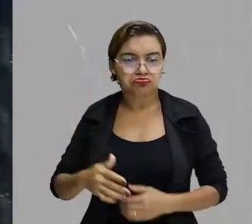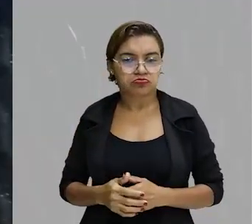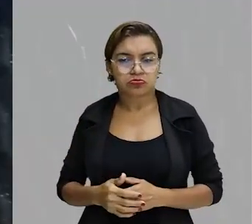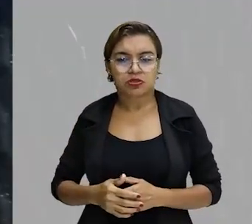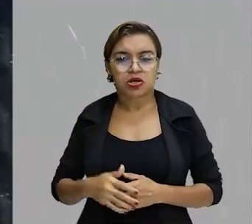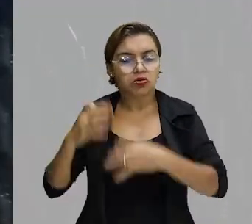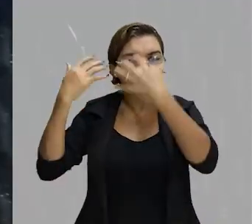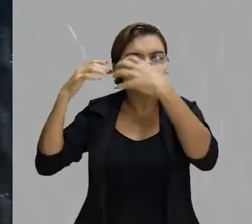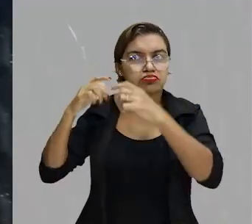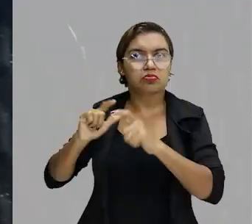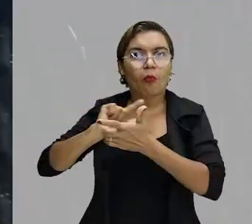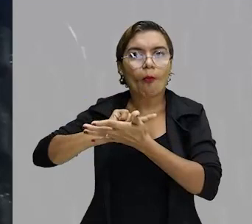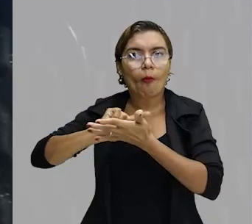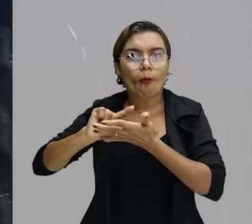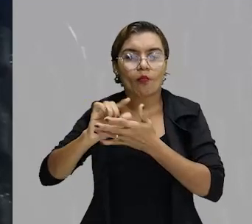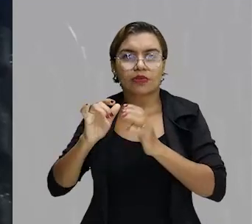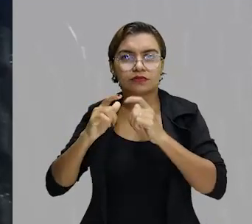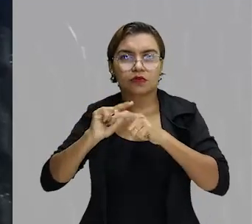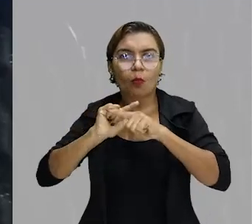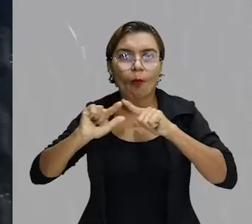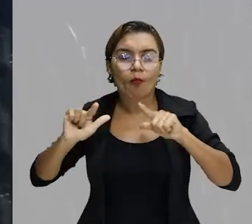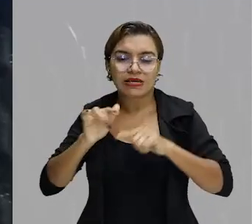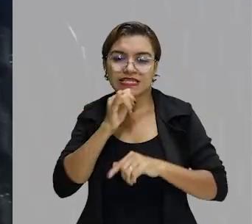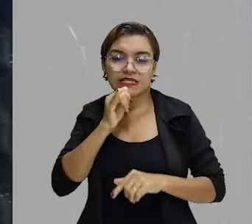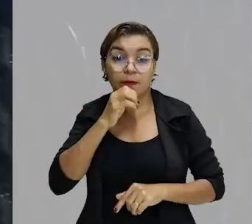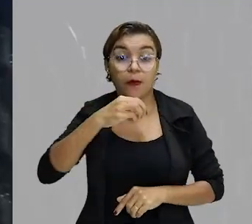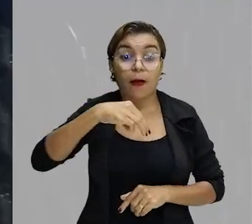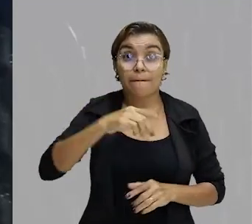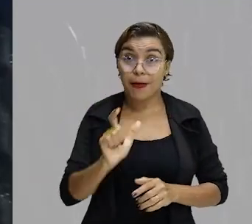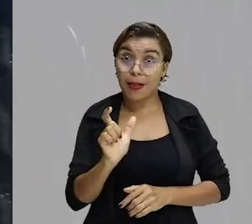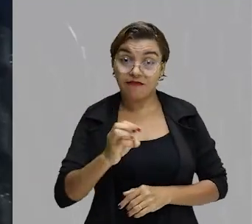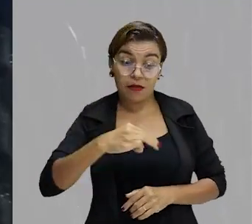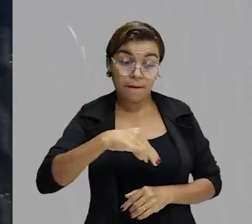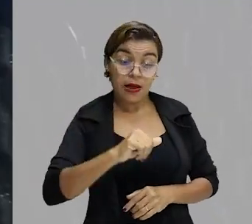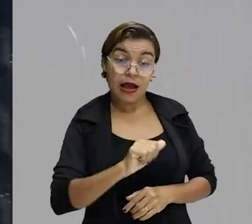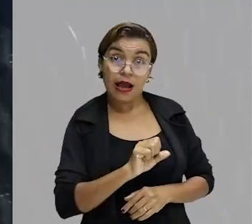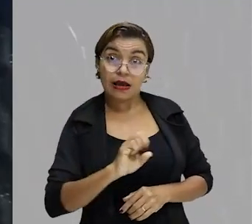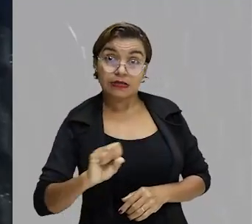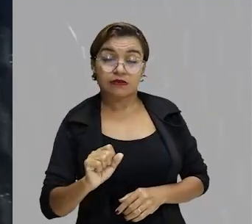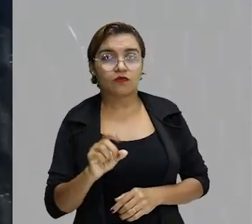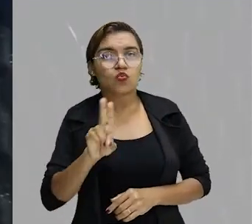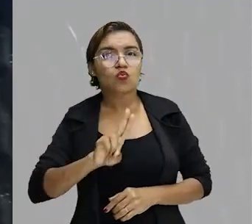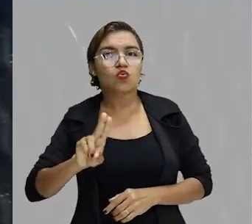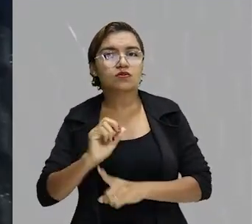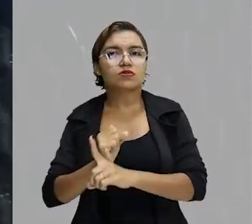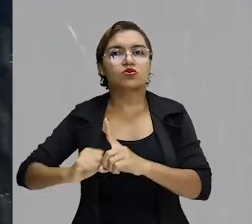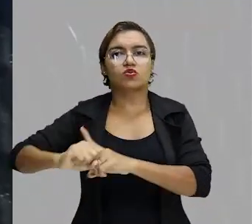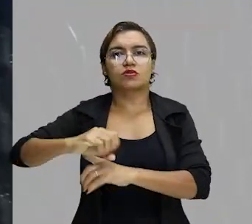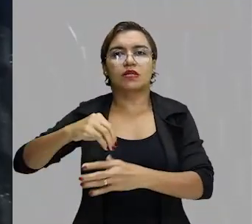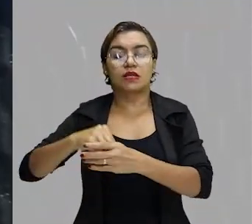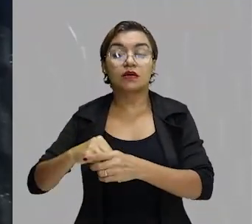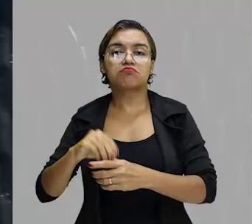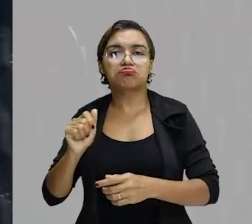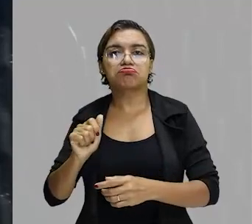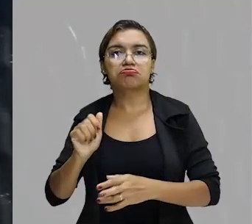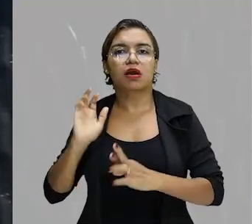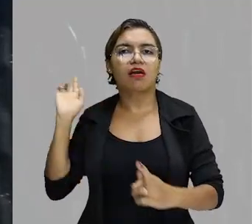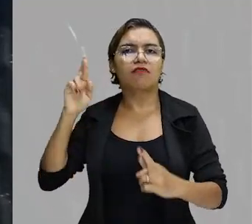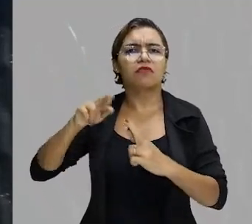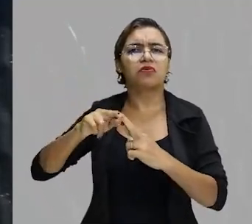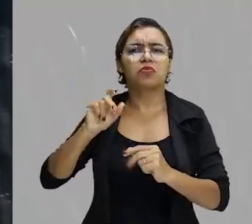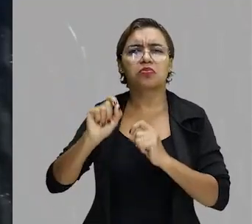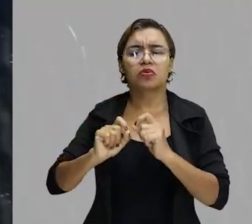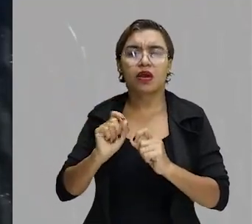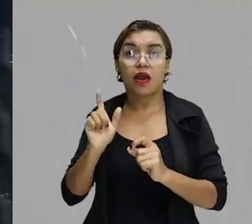massificado é comportamento de massa. Essa palavra massa, quando você usa sociologicamente, você está se referindo